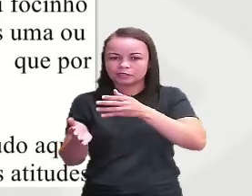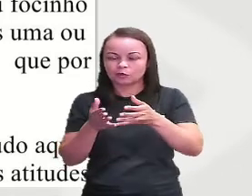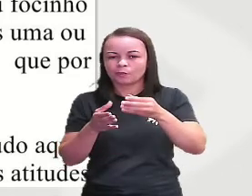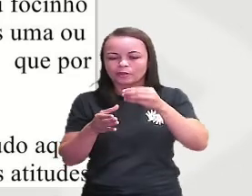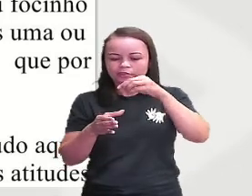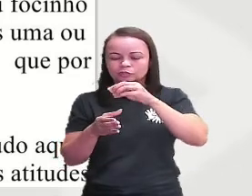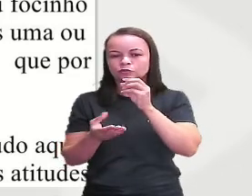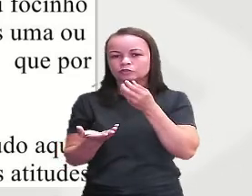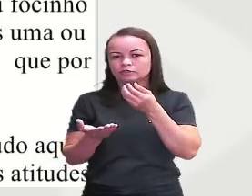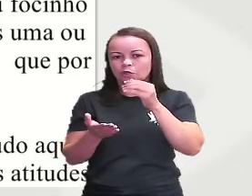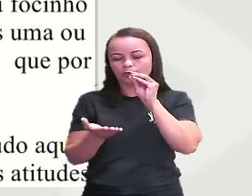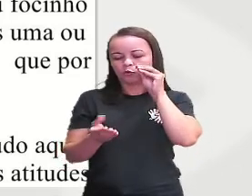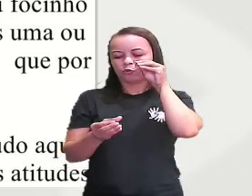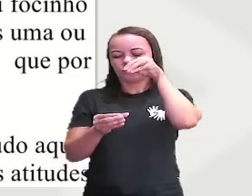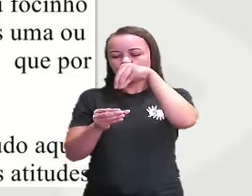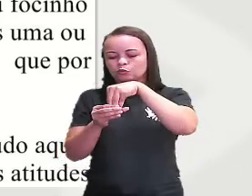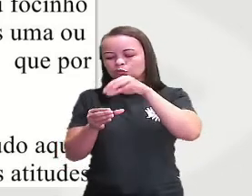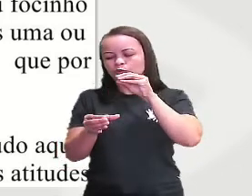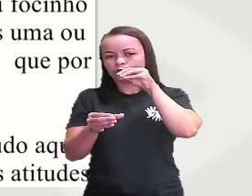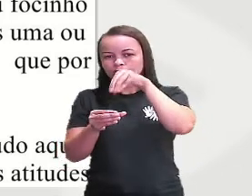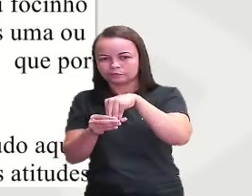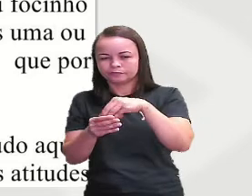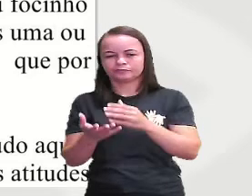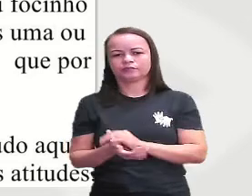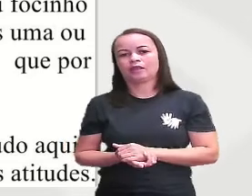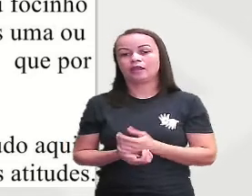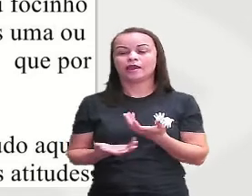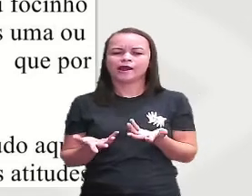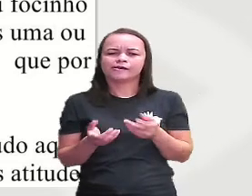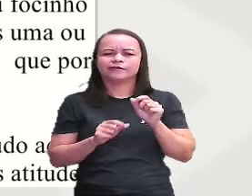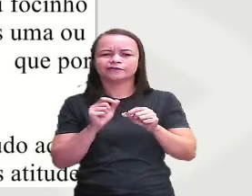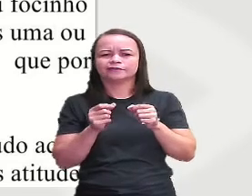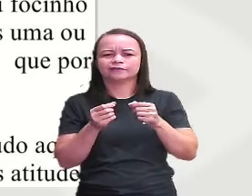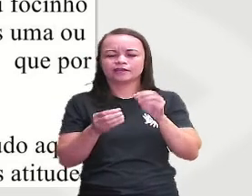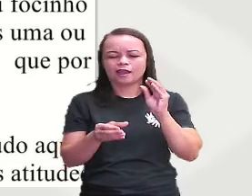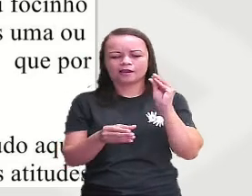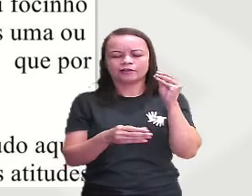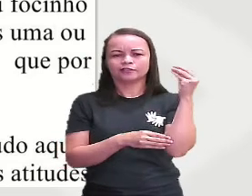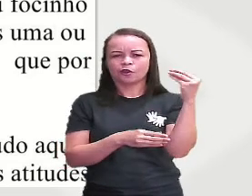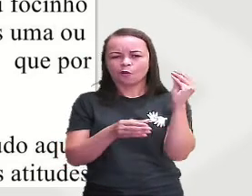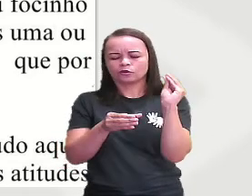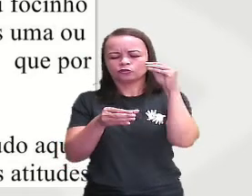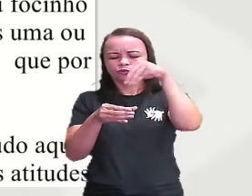seu bico. Aí a cegonha começou a tomar a sopa e disse: